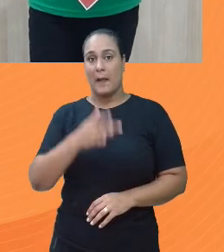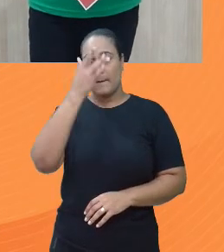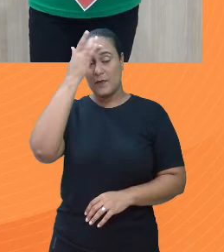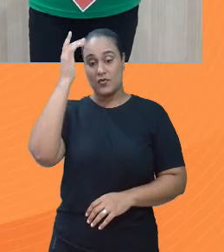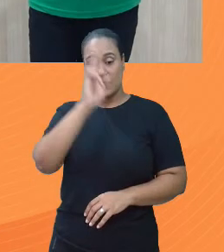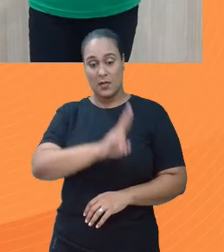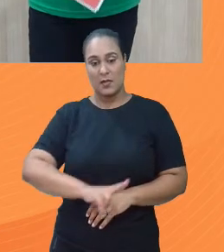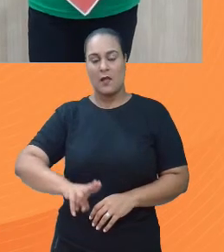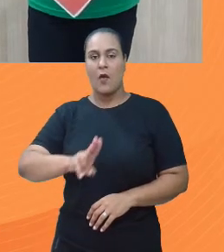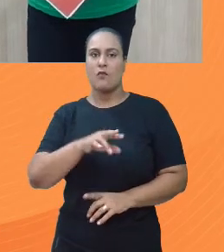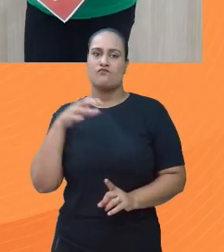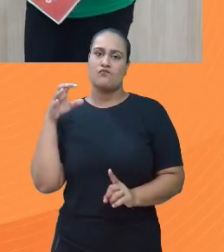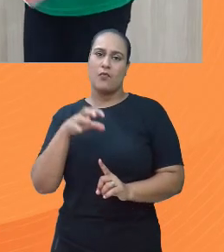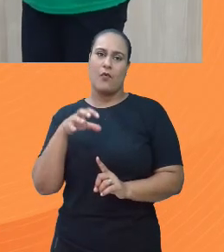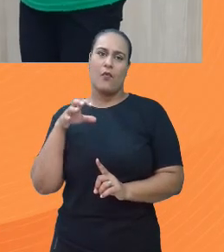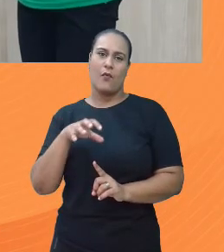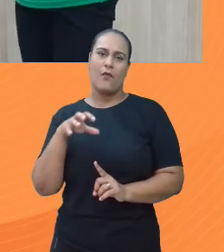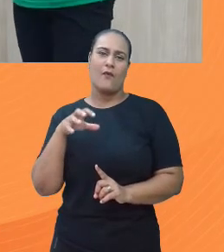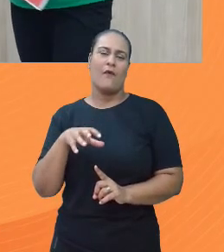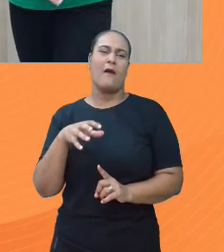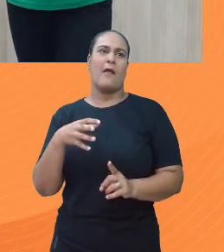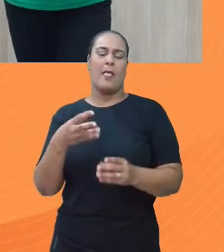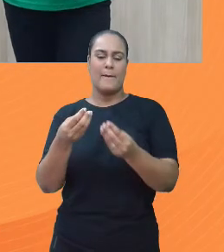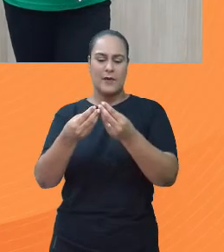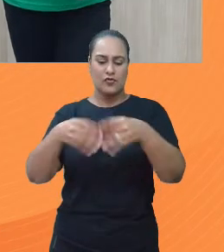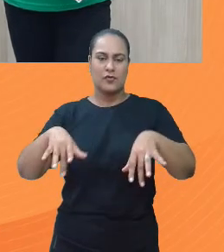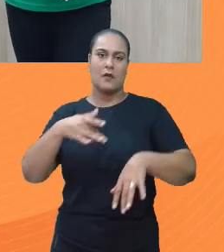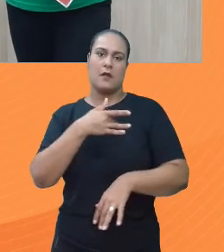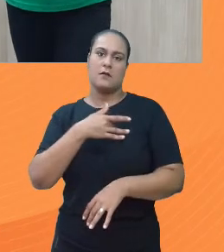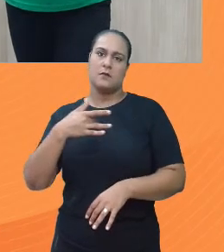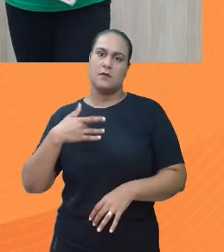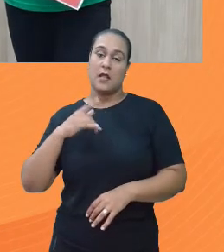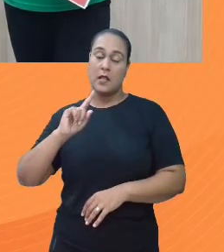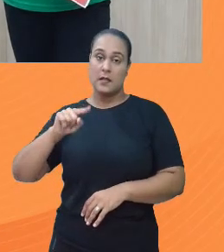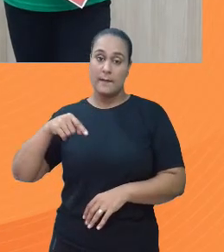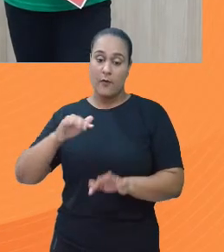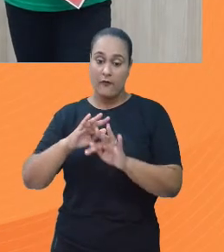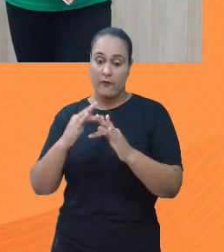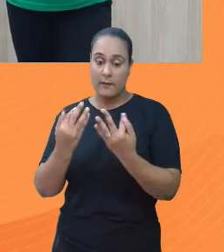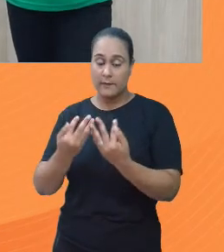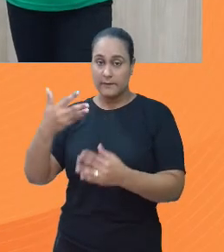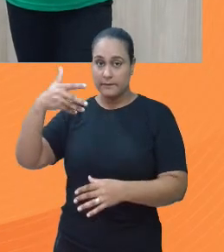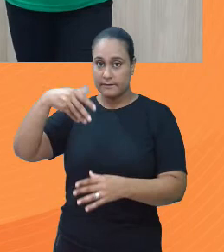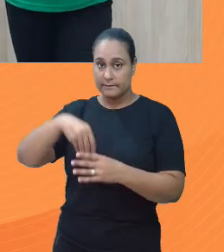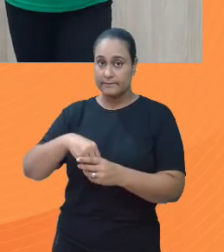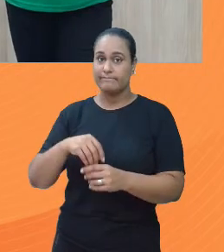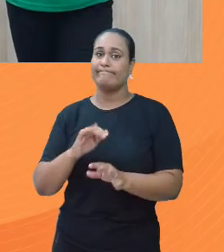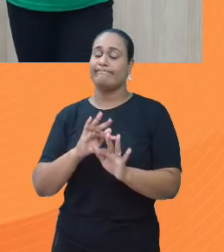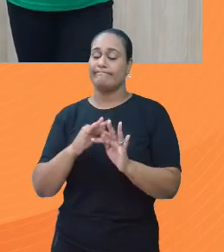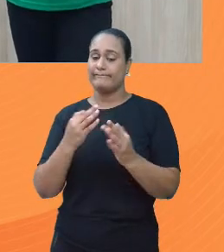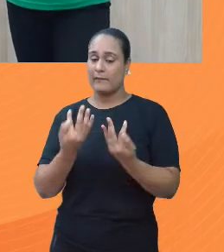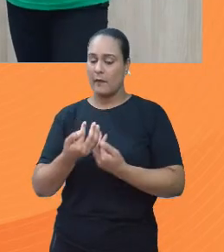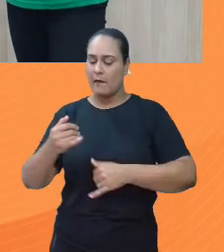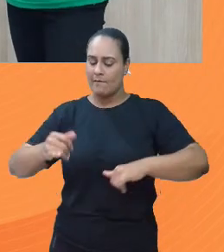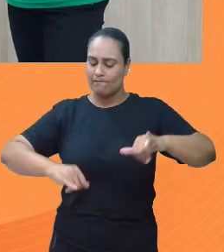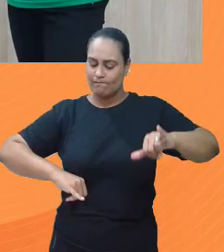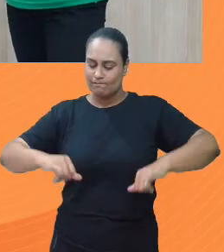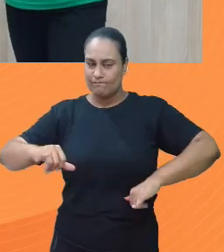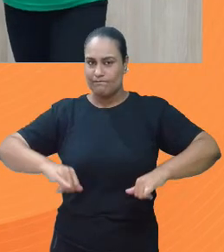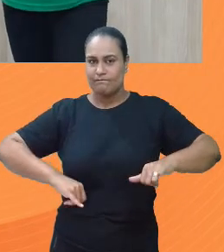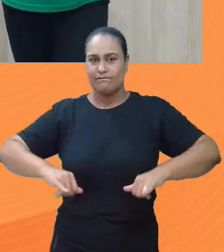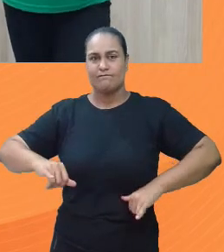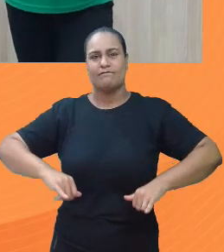consumindo. Então, esse é o primeiro. Depois, nós vamos ver a questão aí da família. Então, as famílias sofrem